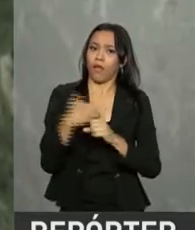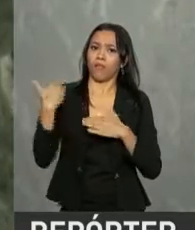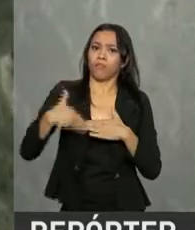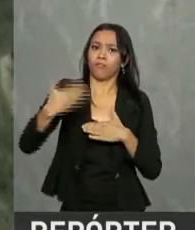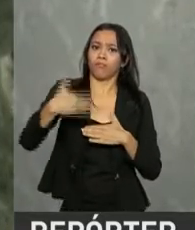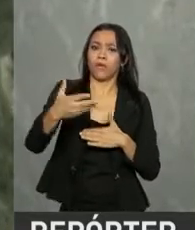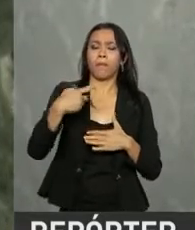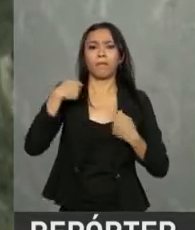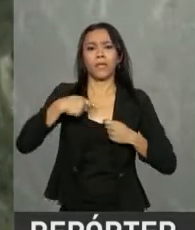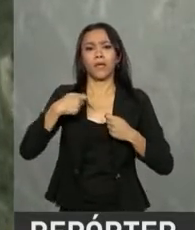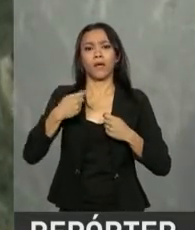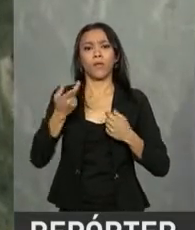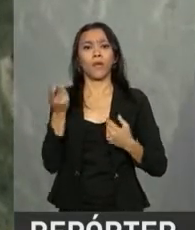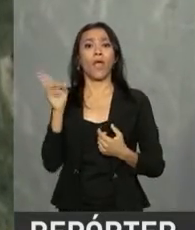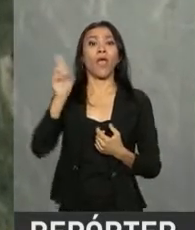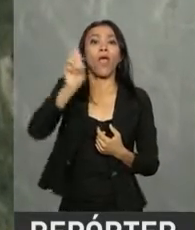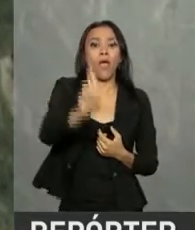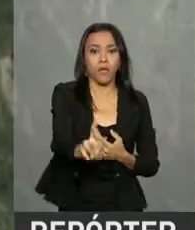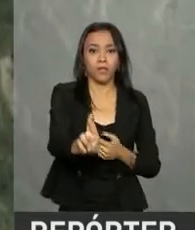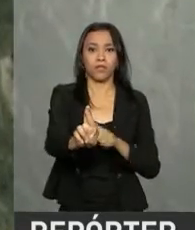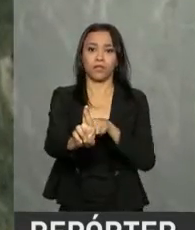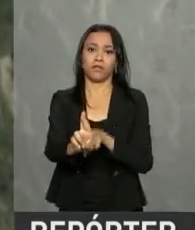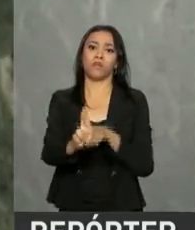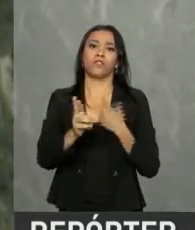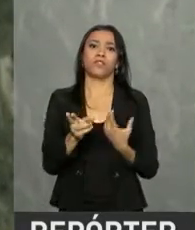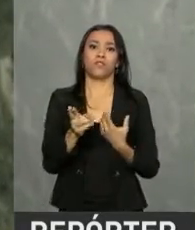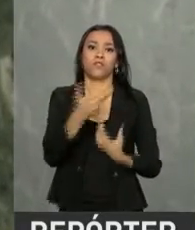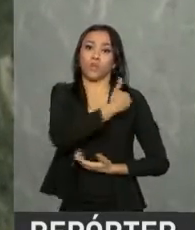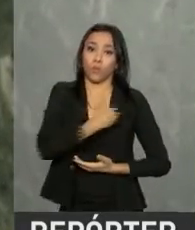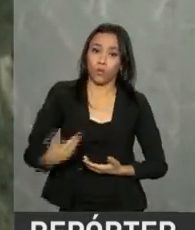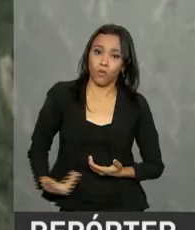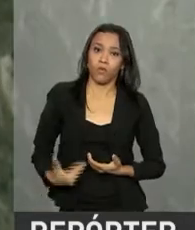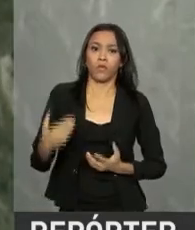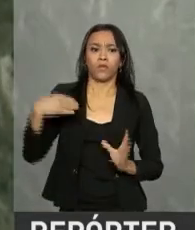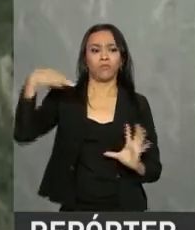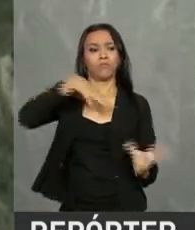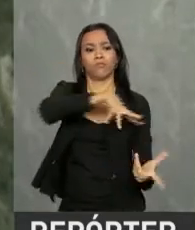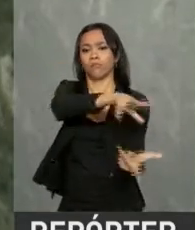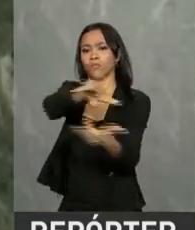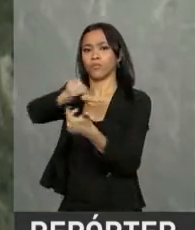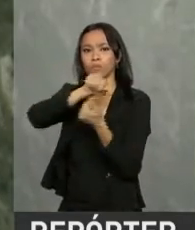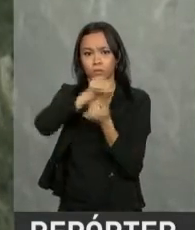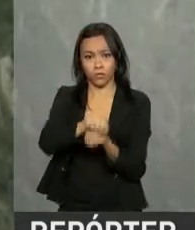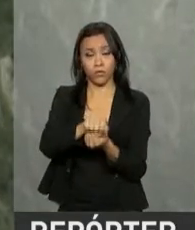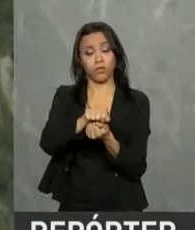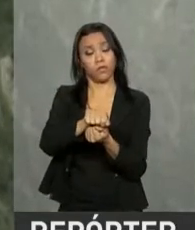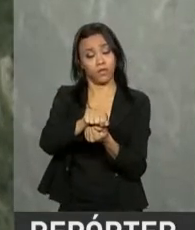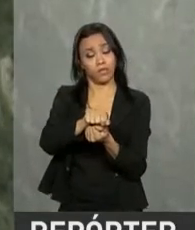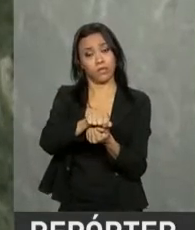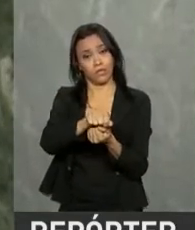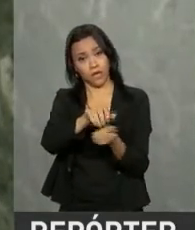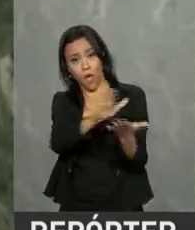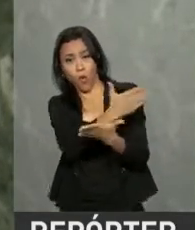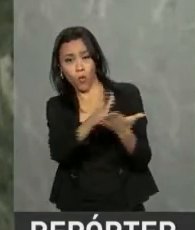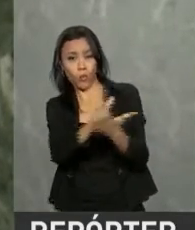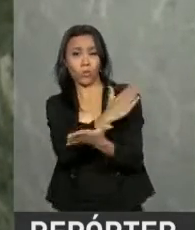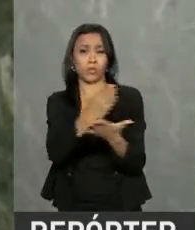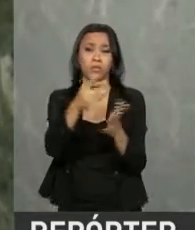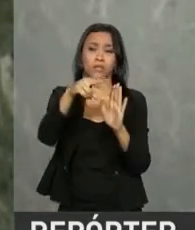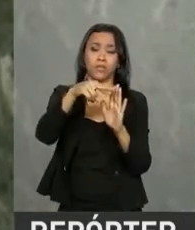mais representativas as estruturas de governança global, muitas delas